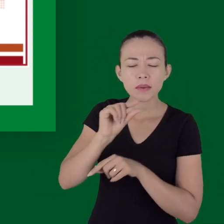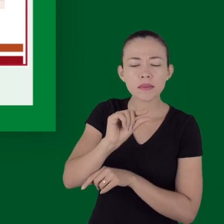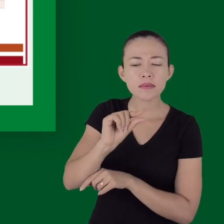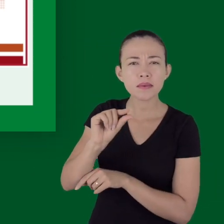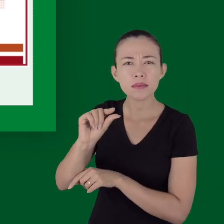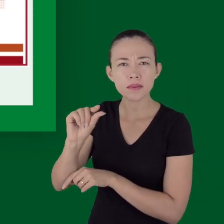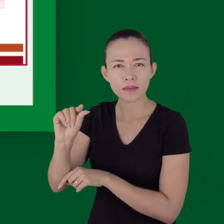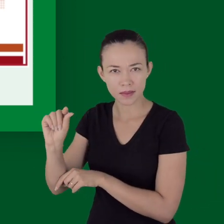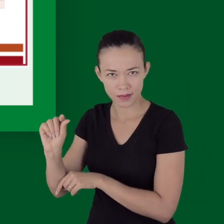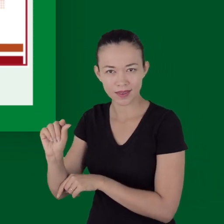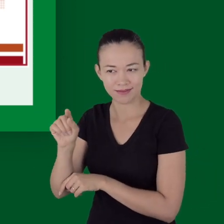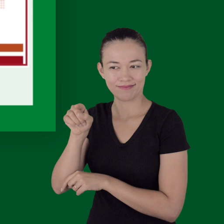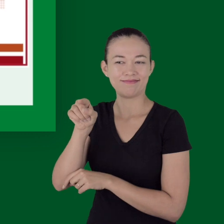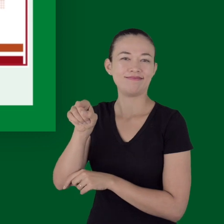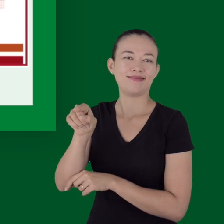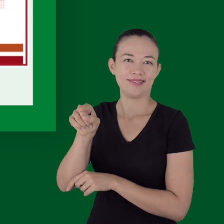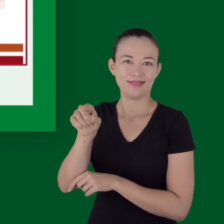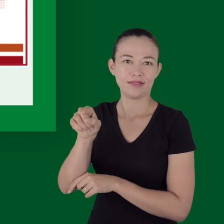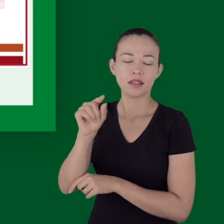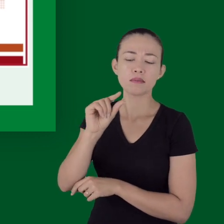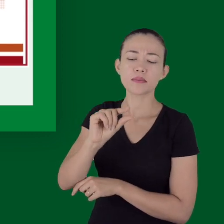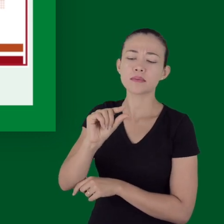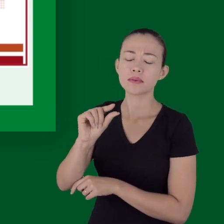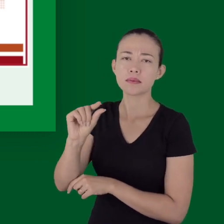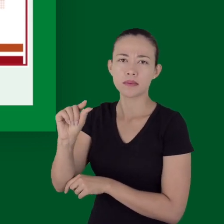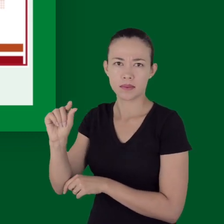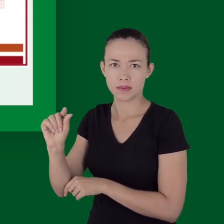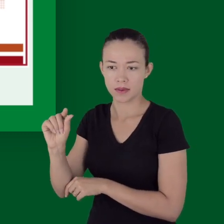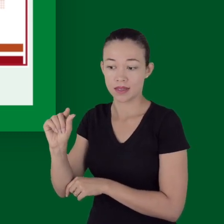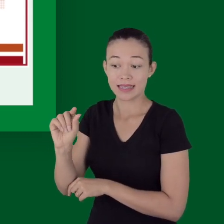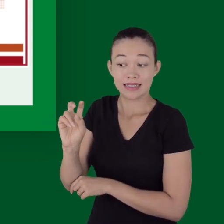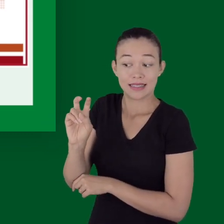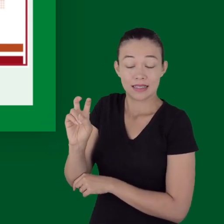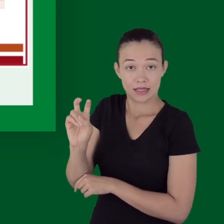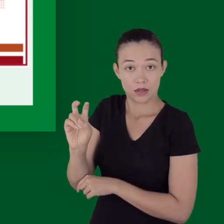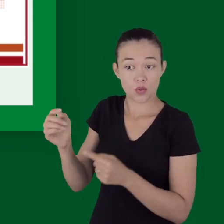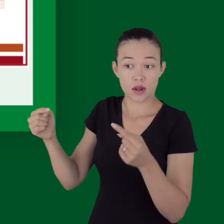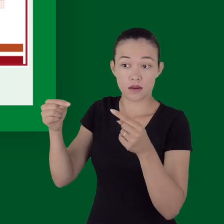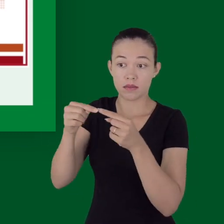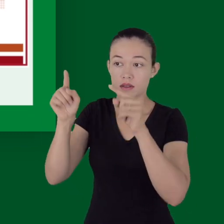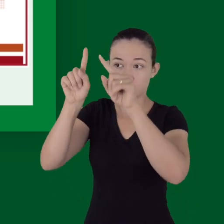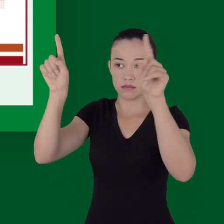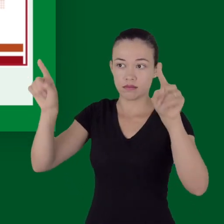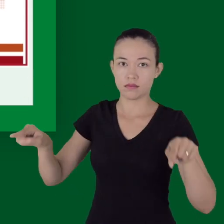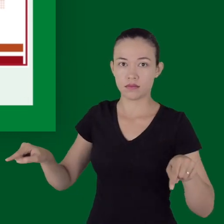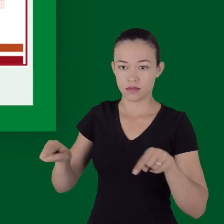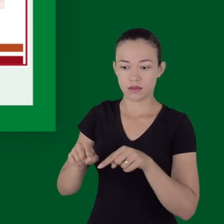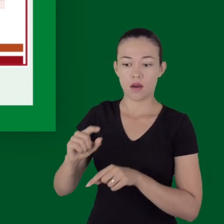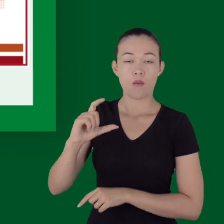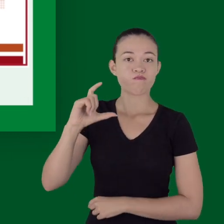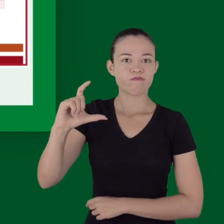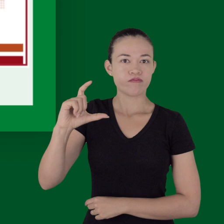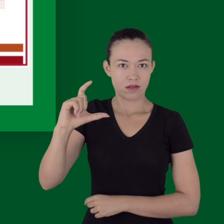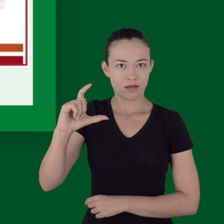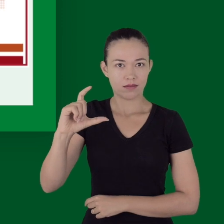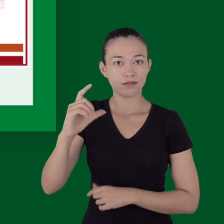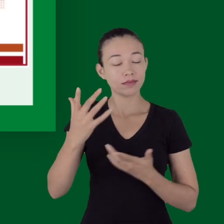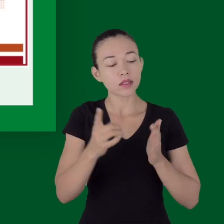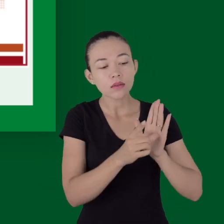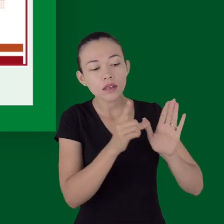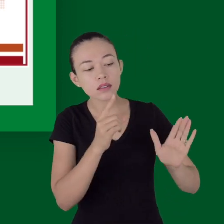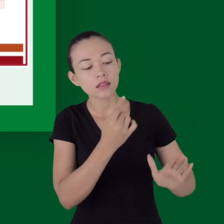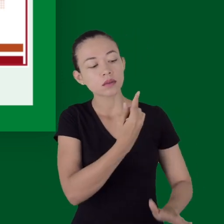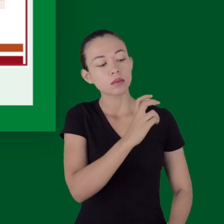quadradão tem 5 quadradinhos. Então a gente divide 1500 pelo número de quadradinhos e consegue o valor da frequência